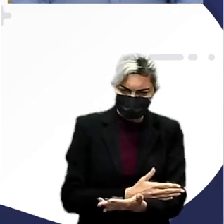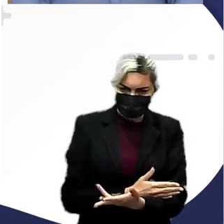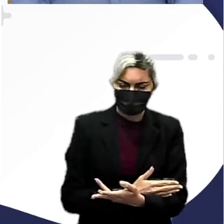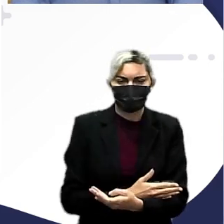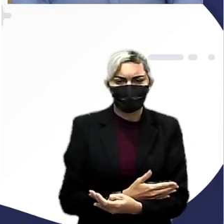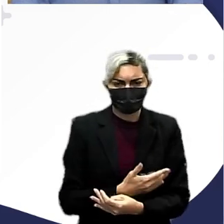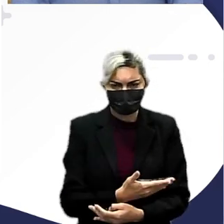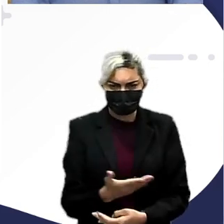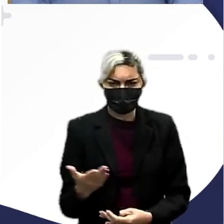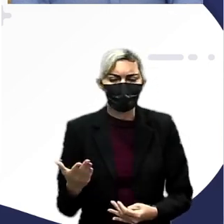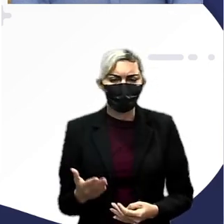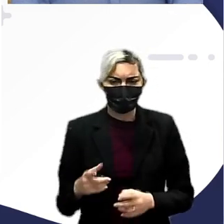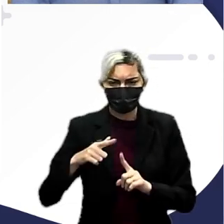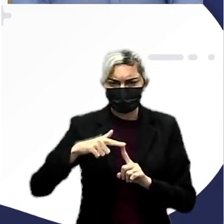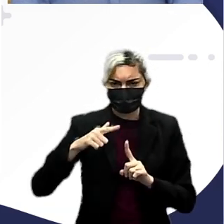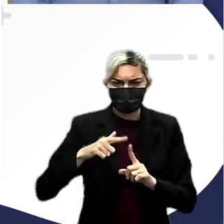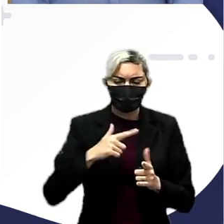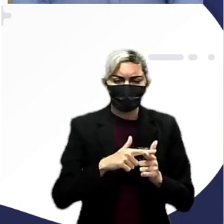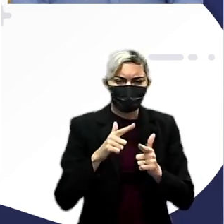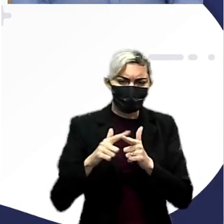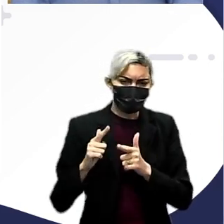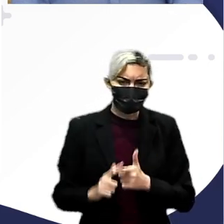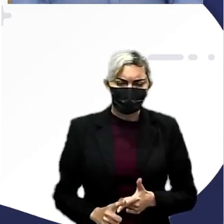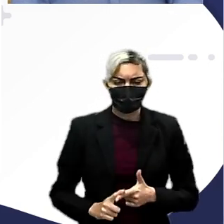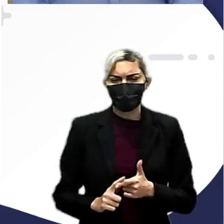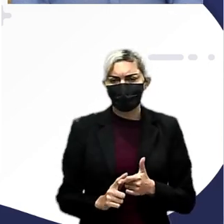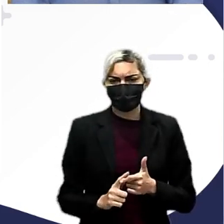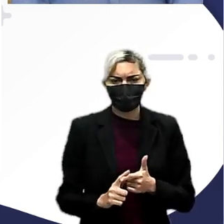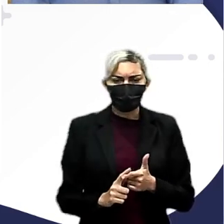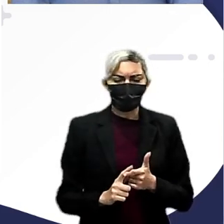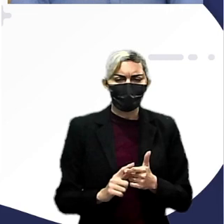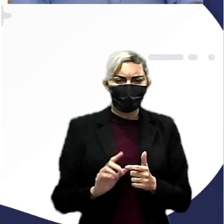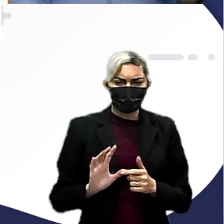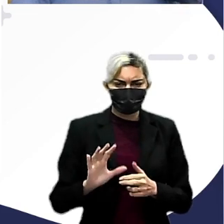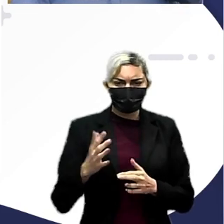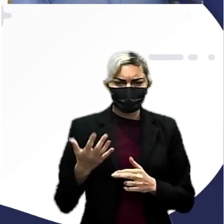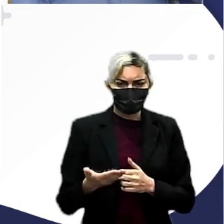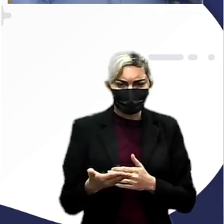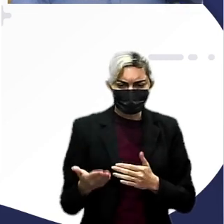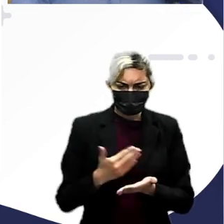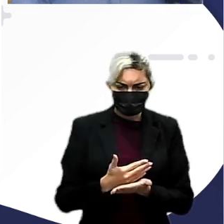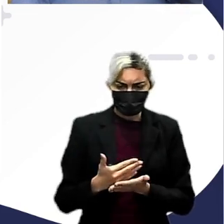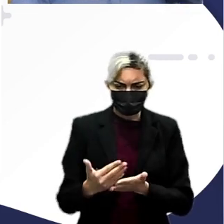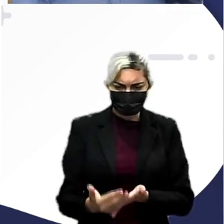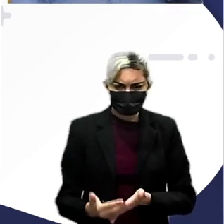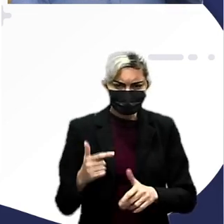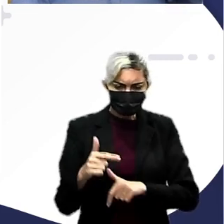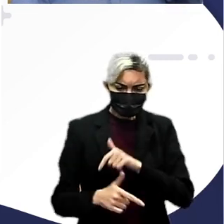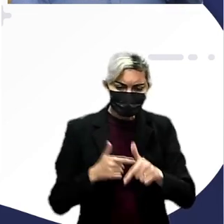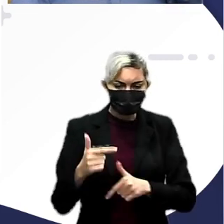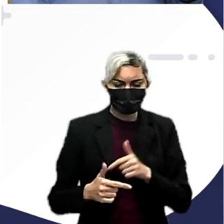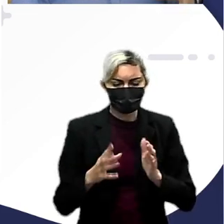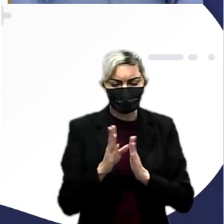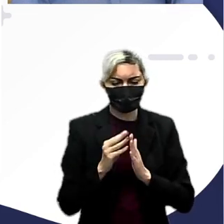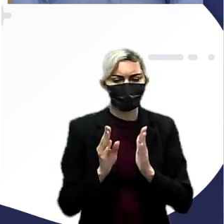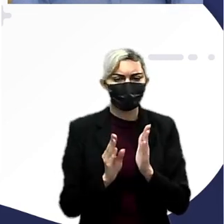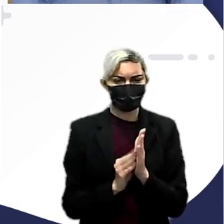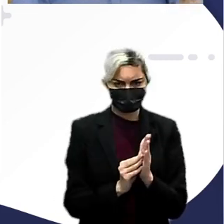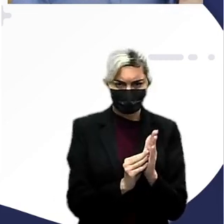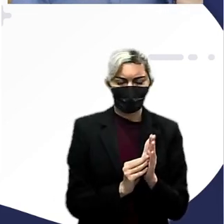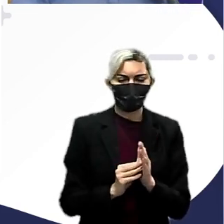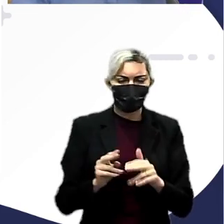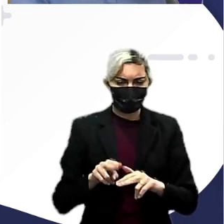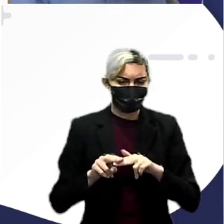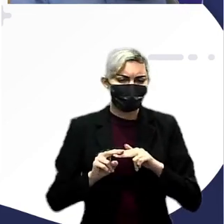a um determinado tipo de problema que possa vir a acontecer, você começa então a trabalhar os conteúdos sobre as